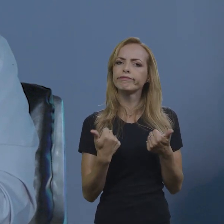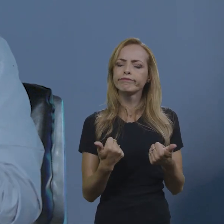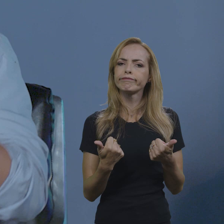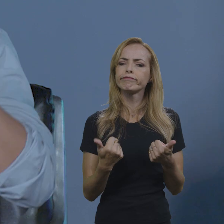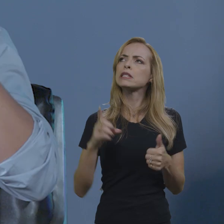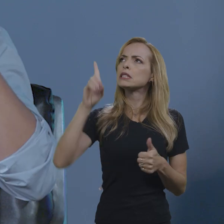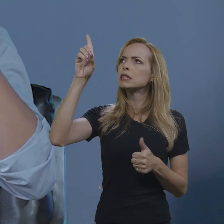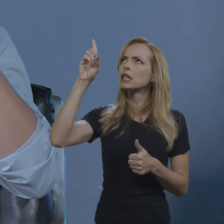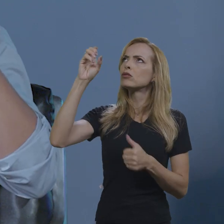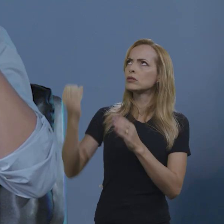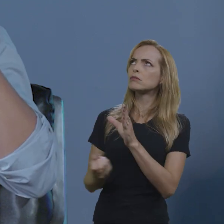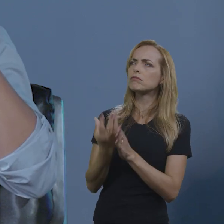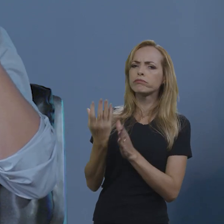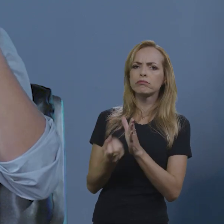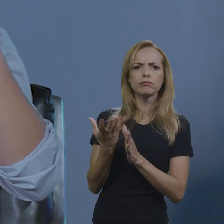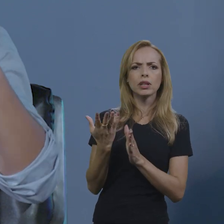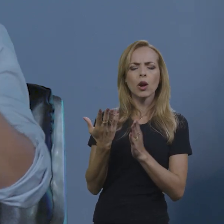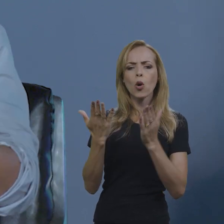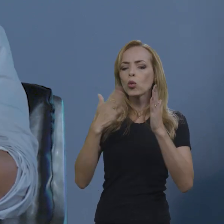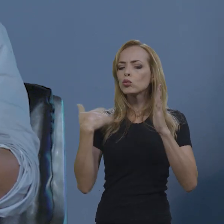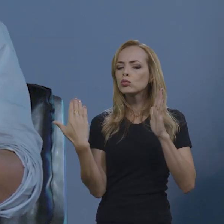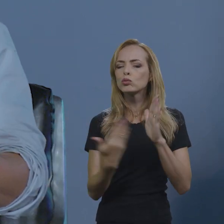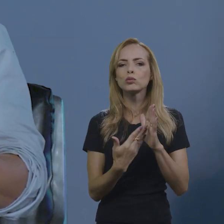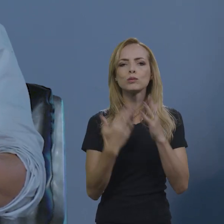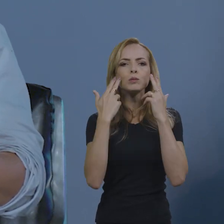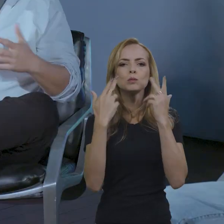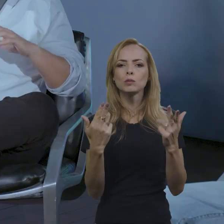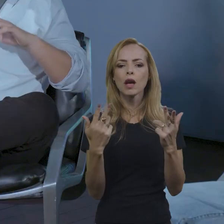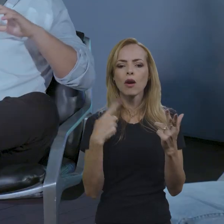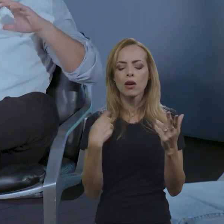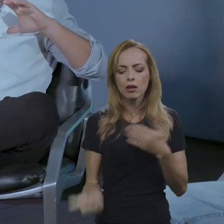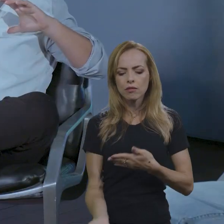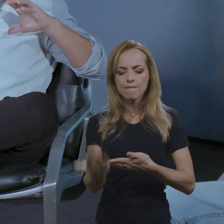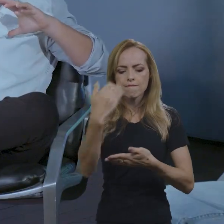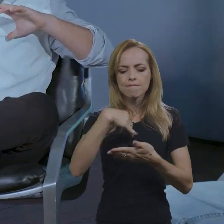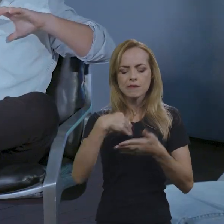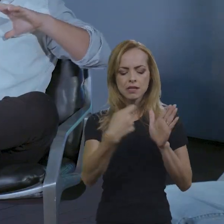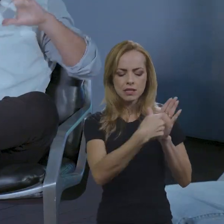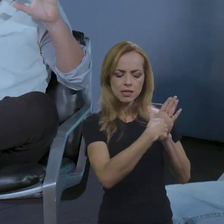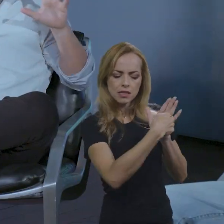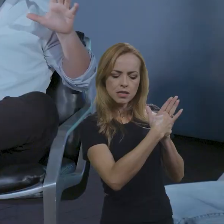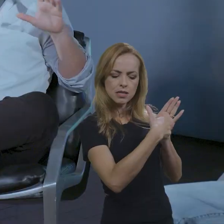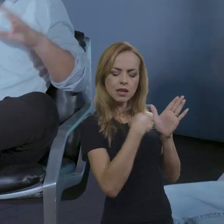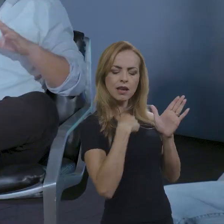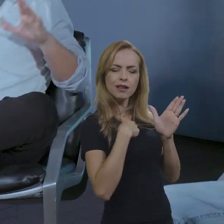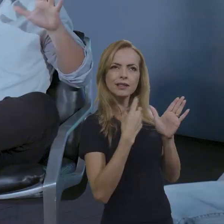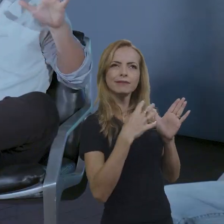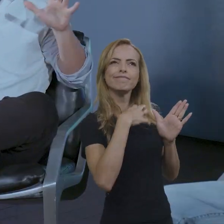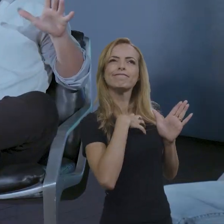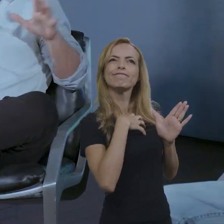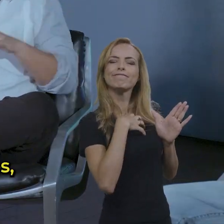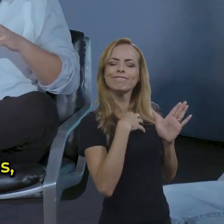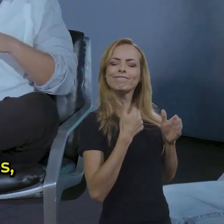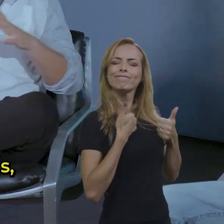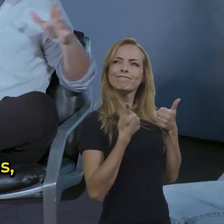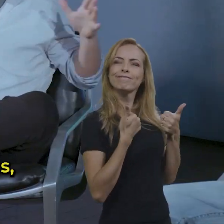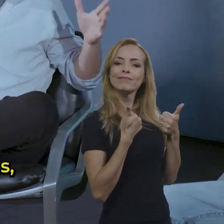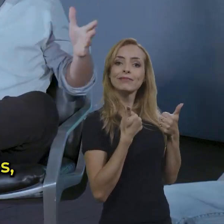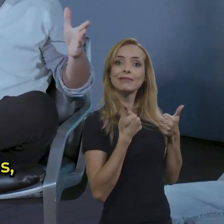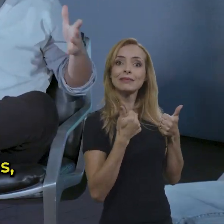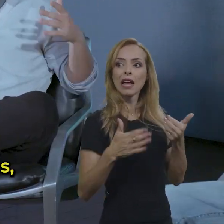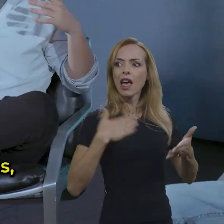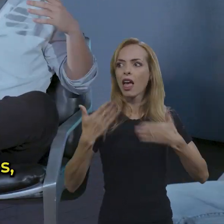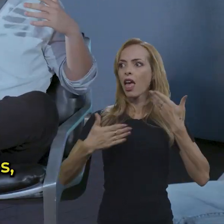e no dia que a gente se enxerga com conforto, a gente vai ver que algumas coisas que assustam muito porque